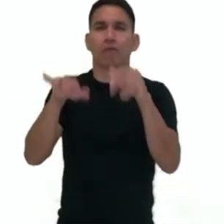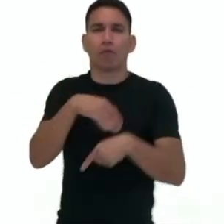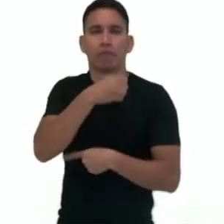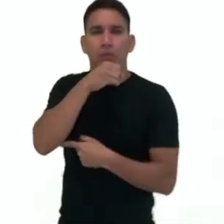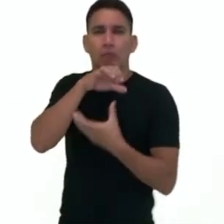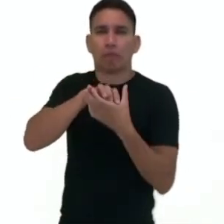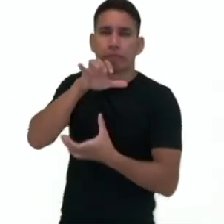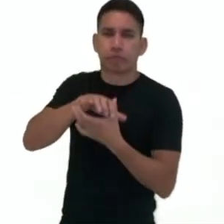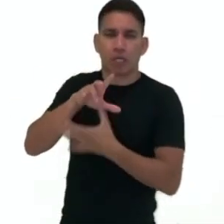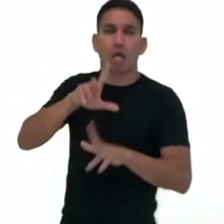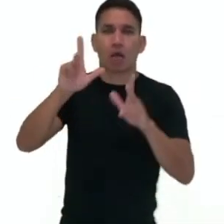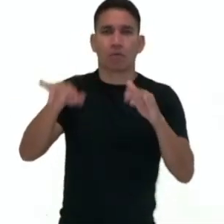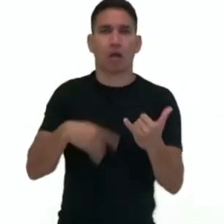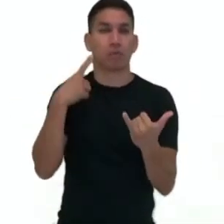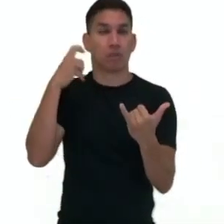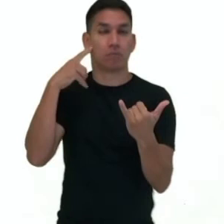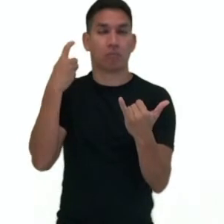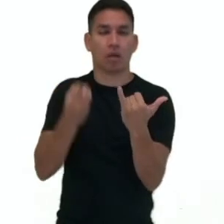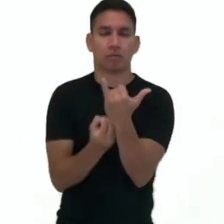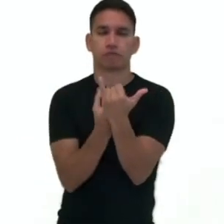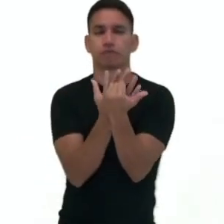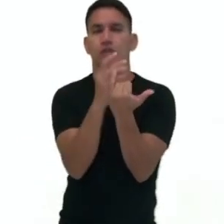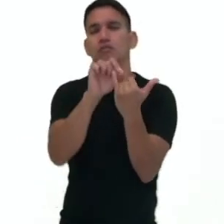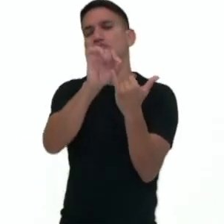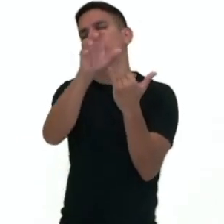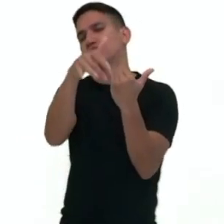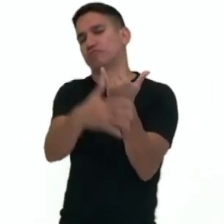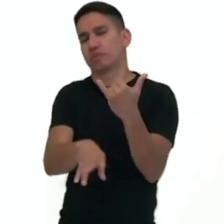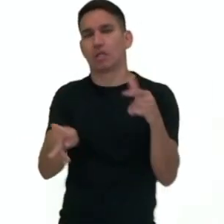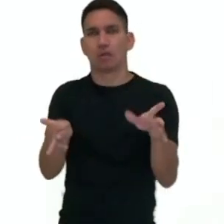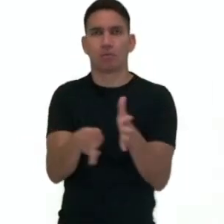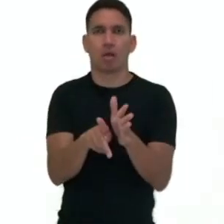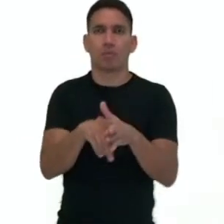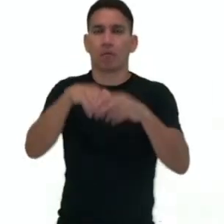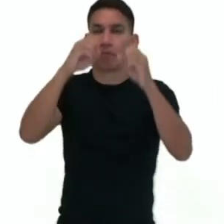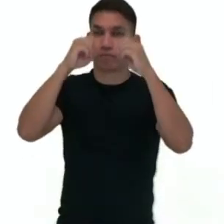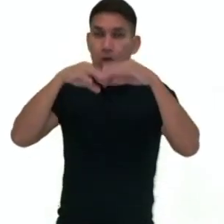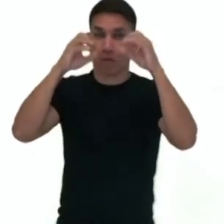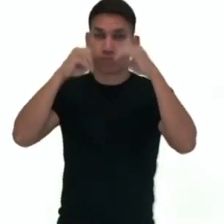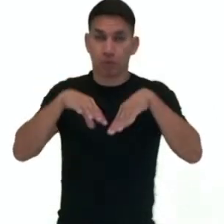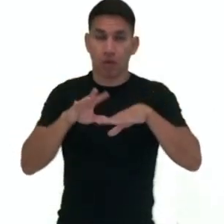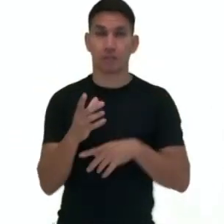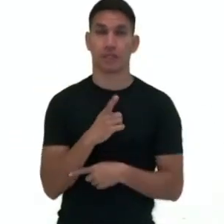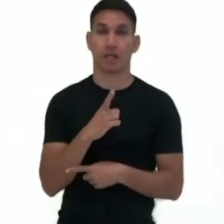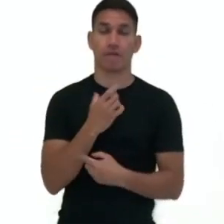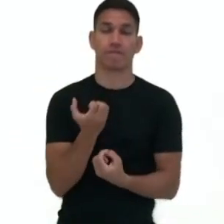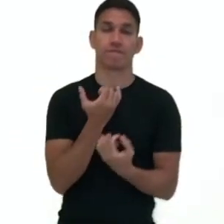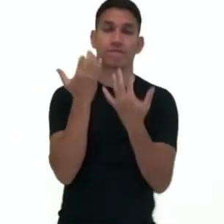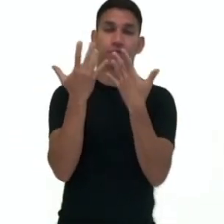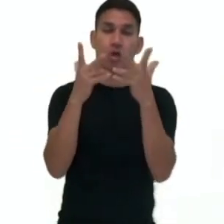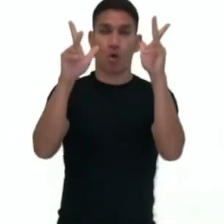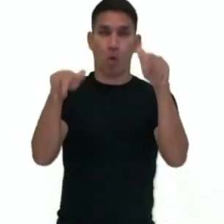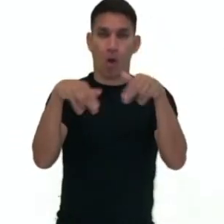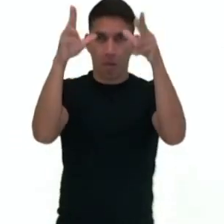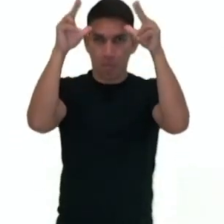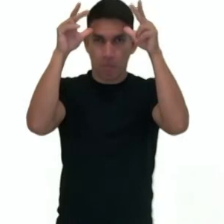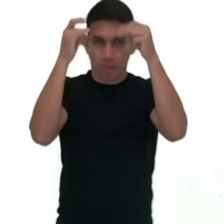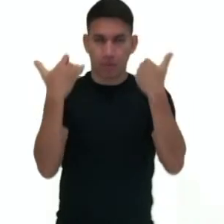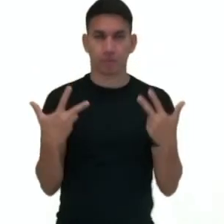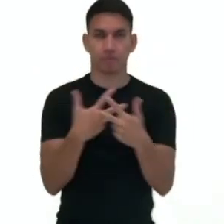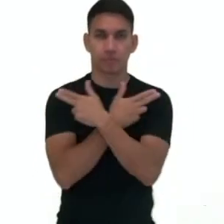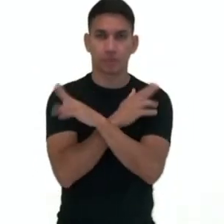que nem chaleira derramada e largando fumo pelas ventas como a mula sem cabeça. Pergunta: que efeitos